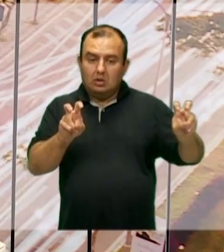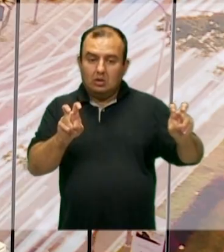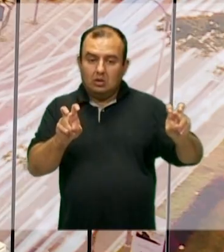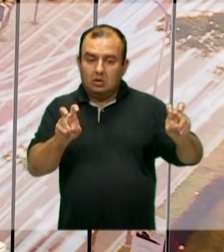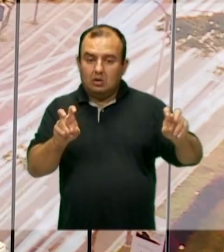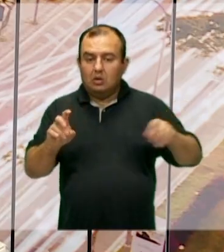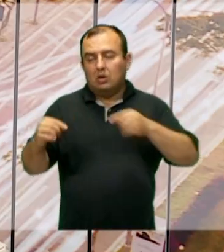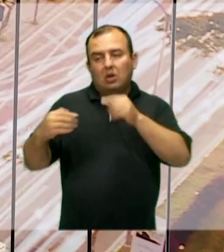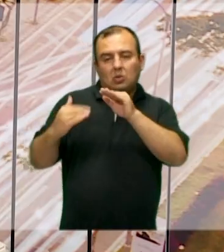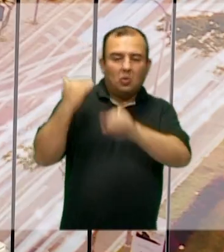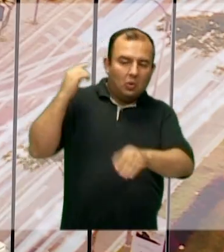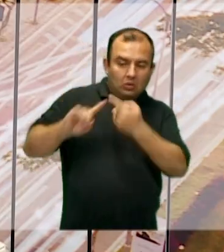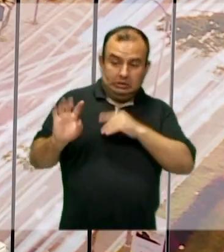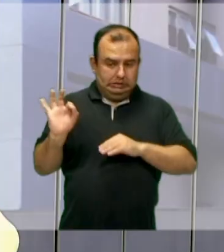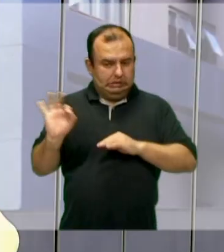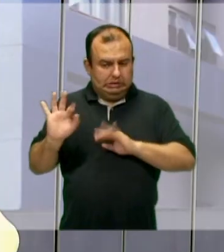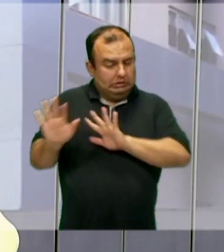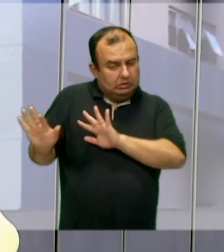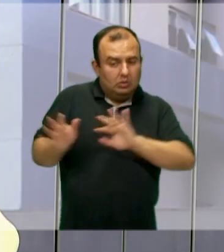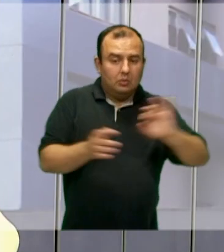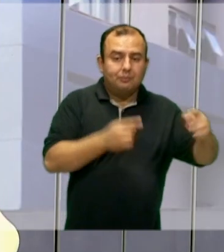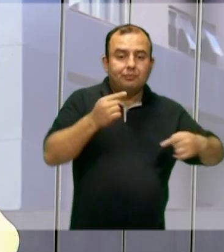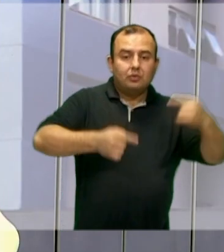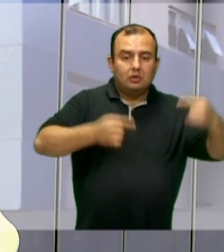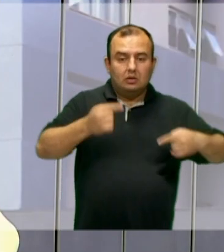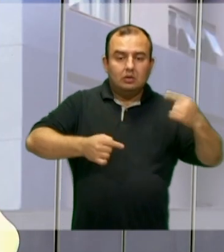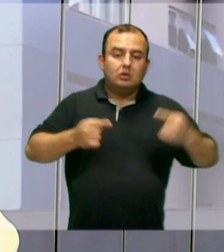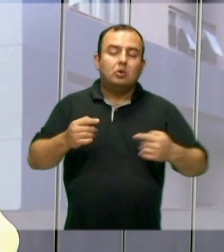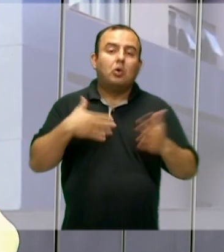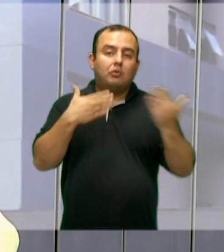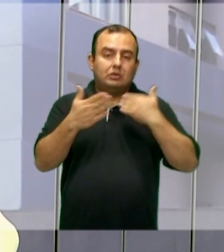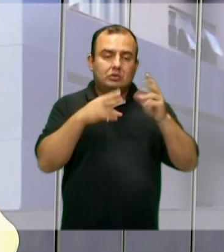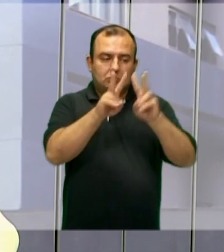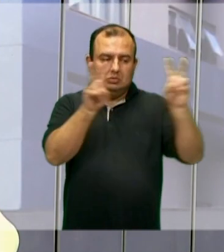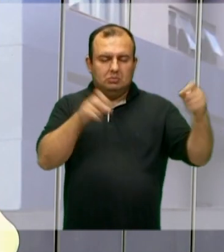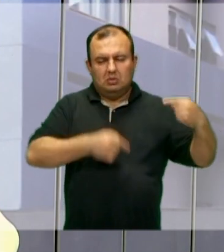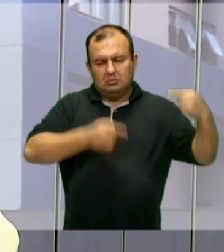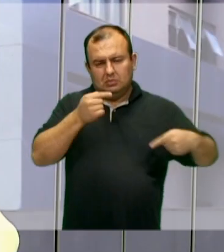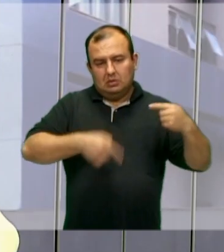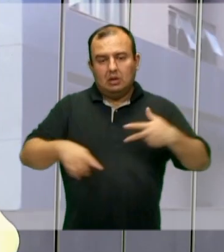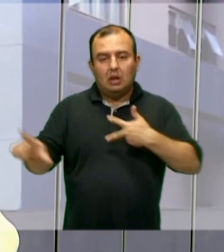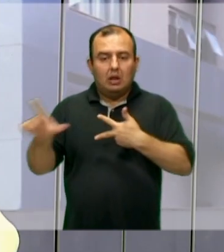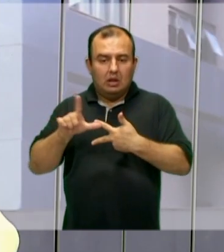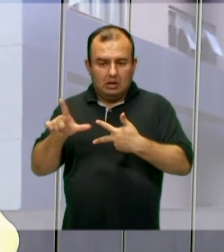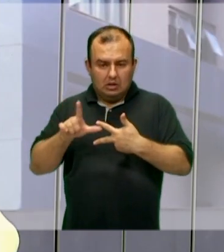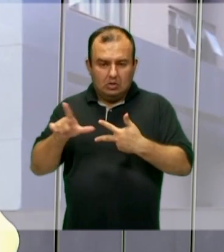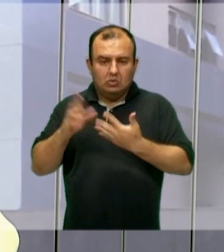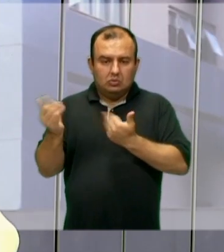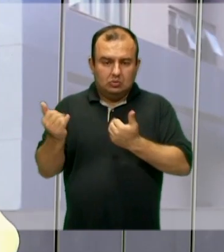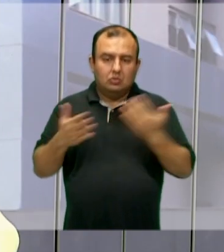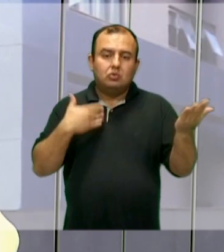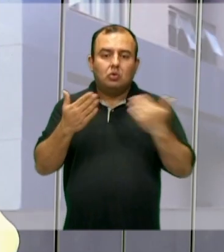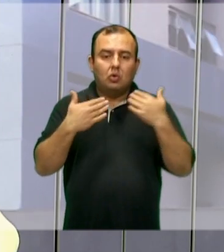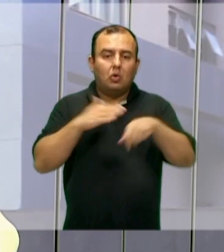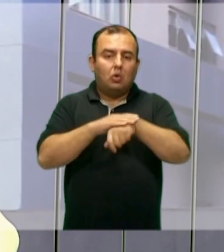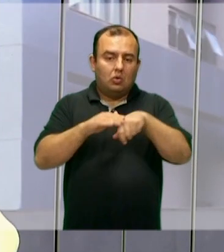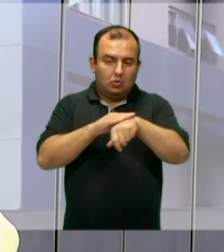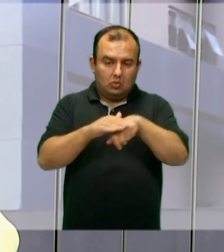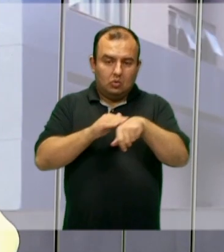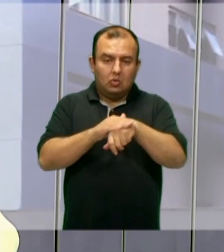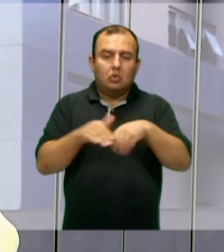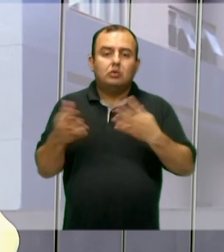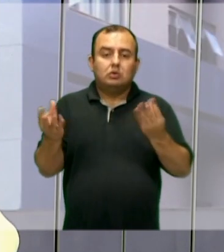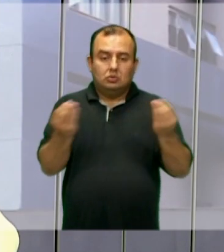posicionamento contrário um do outro. Sim, a gente está debatendo bastante, né? Essa legislatura, como geral, a gente conversa bastante, né? São